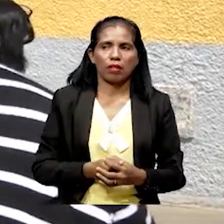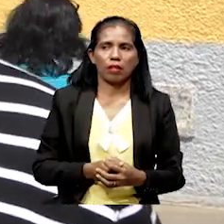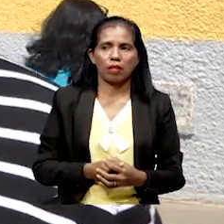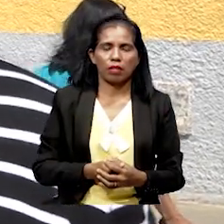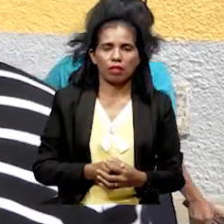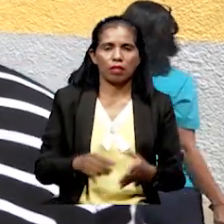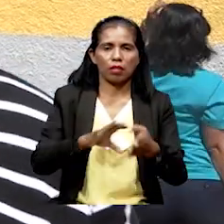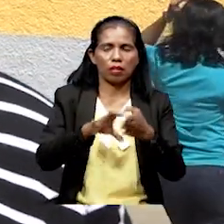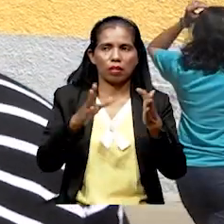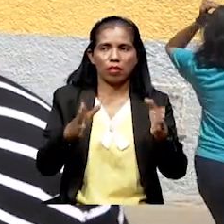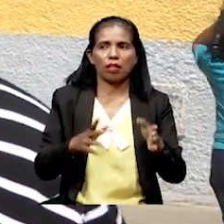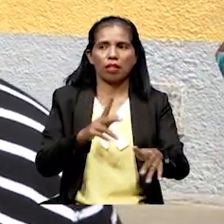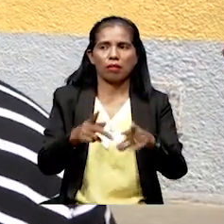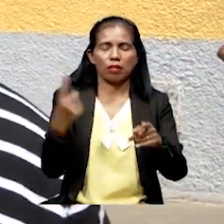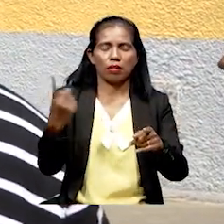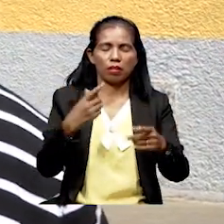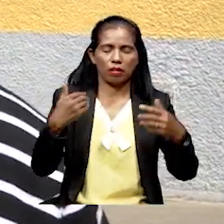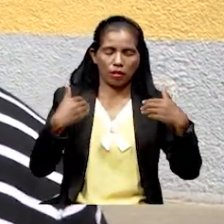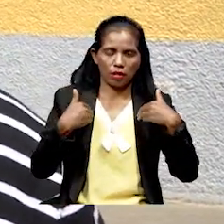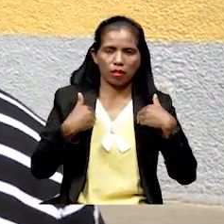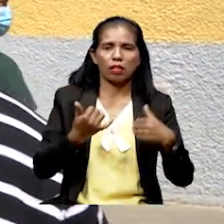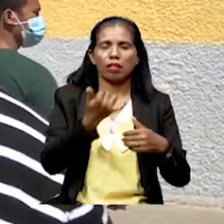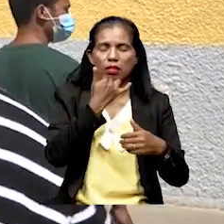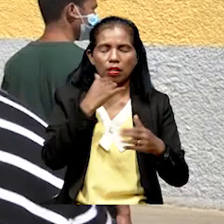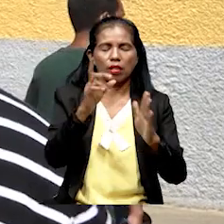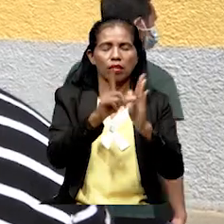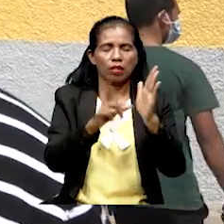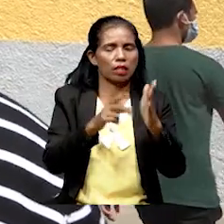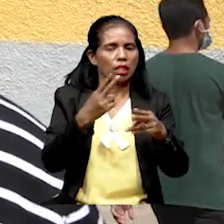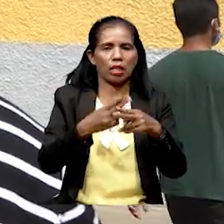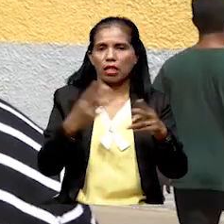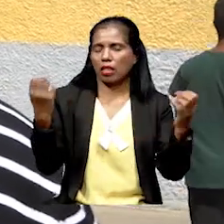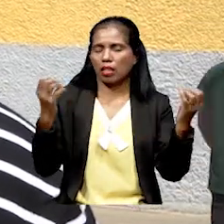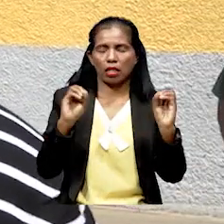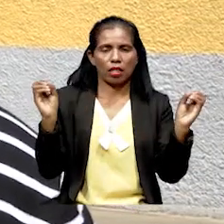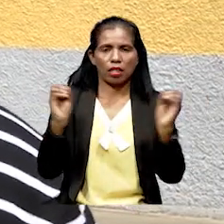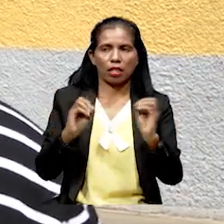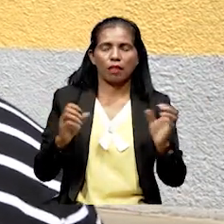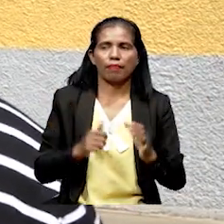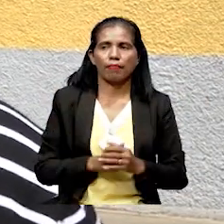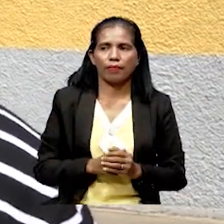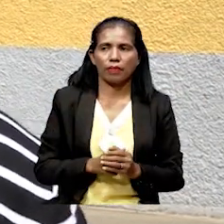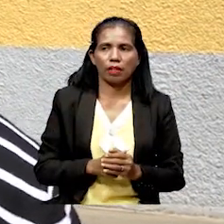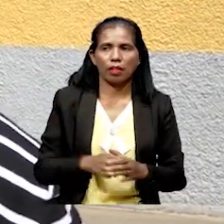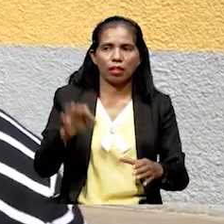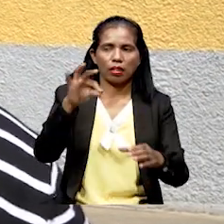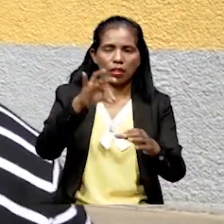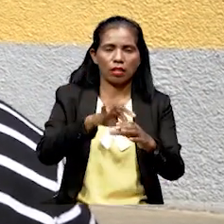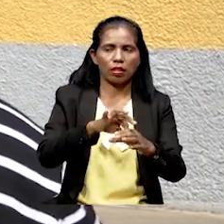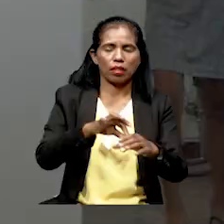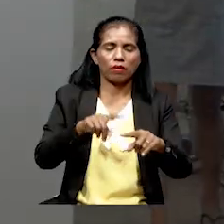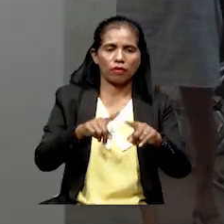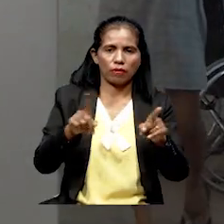eleitorais. Mas sempre ia na fatin lacunas pe lista la completo. Tinta primeira volta, segunda volta e a diferença é